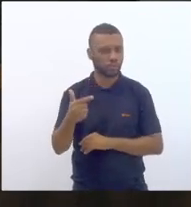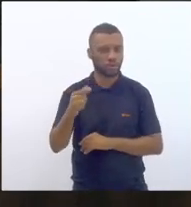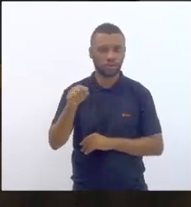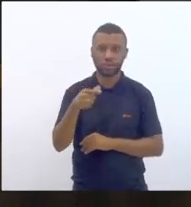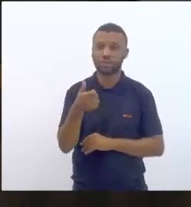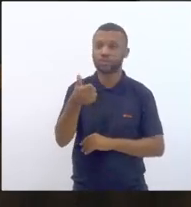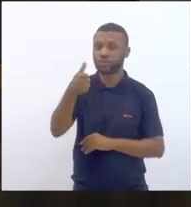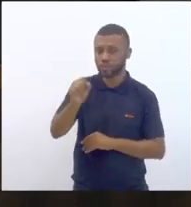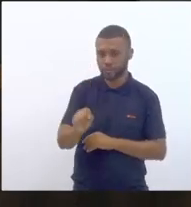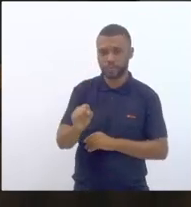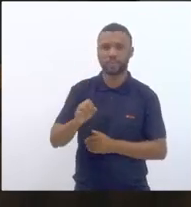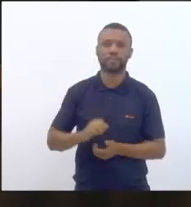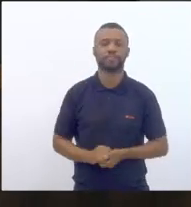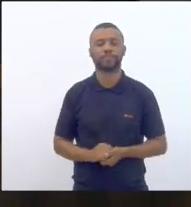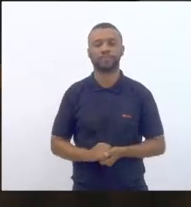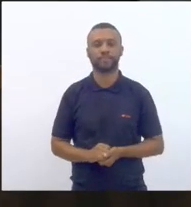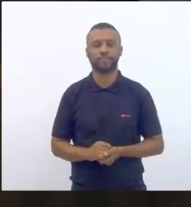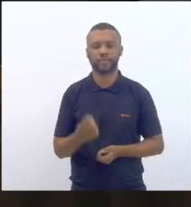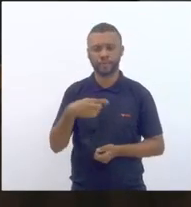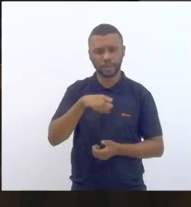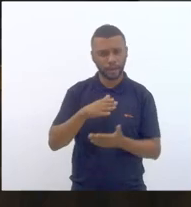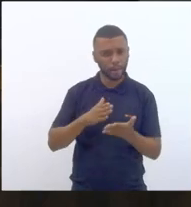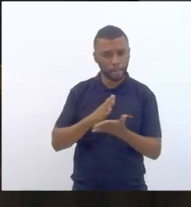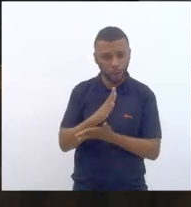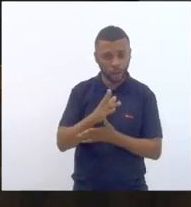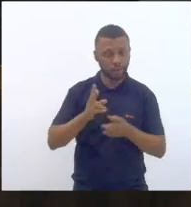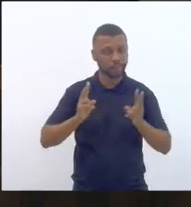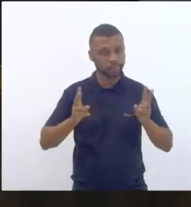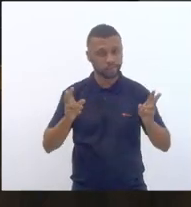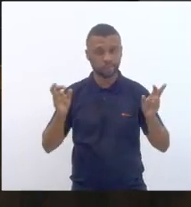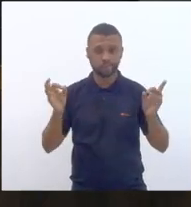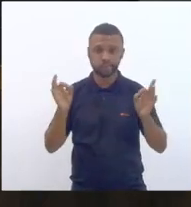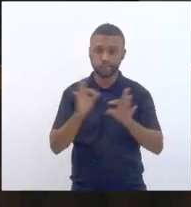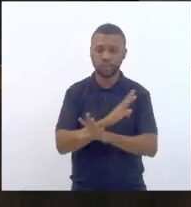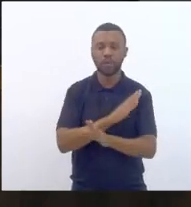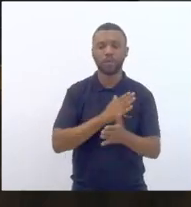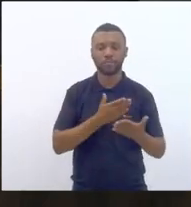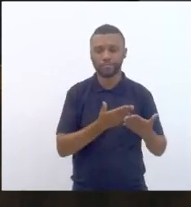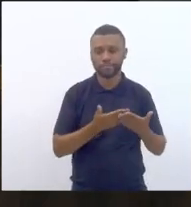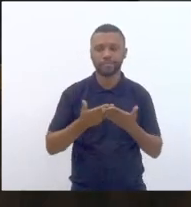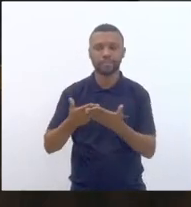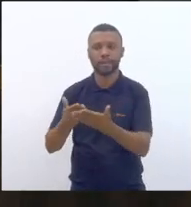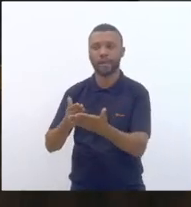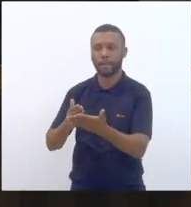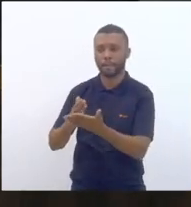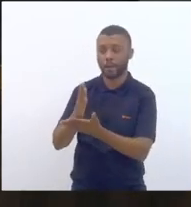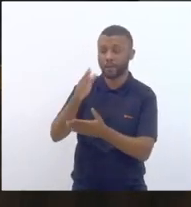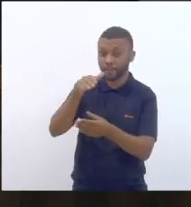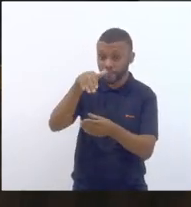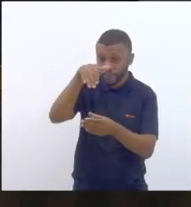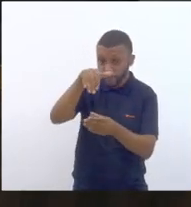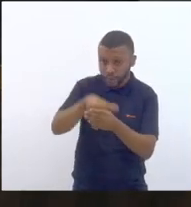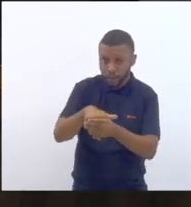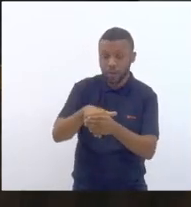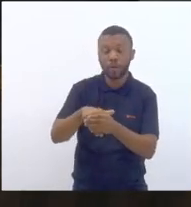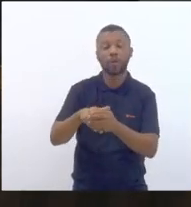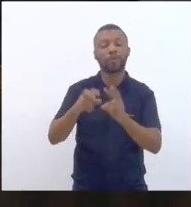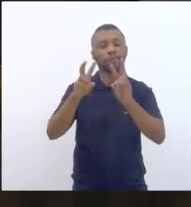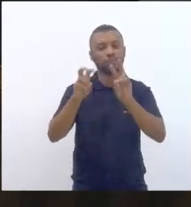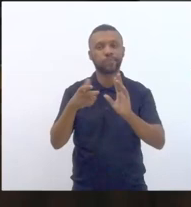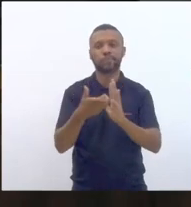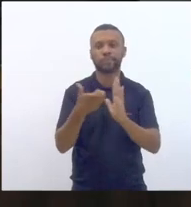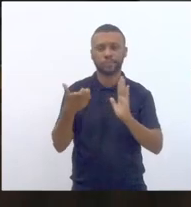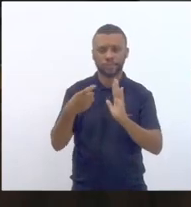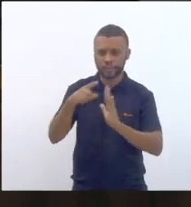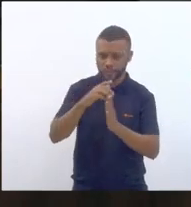de 18. Senhores que aprovam, permaneçam como estão. Aprovado. Em votação, matéria destacada. Senhores